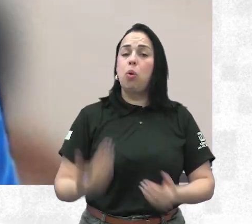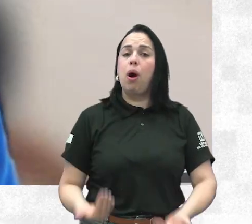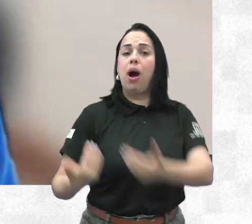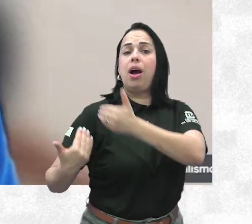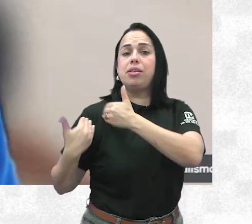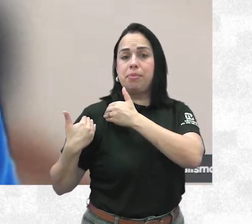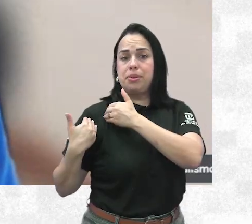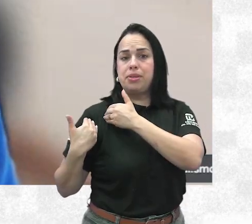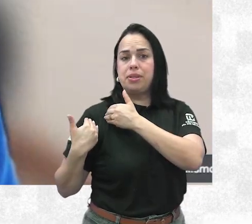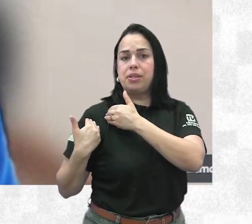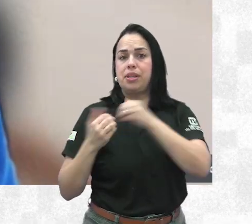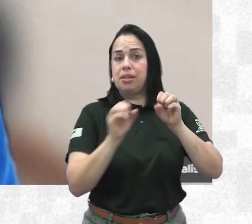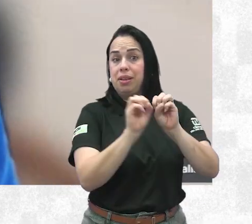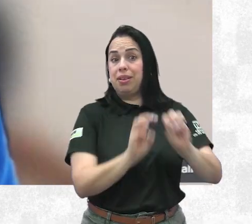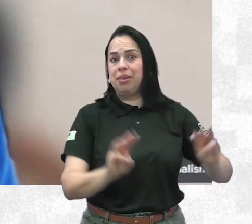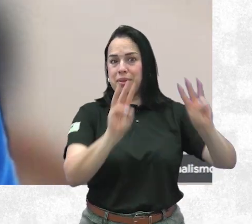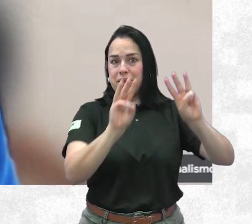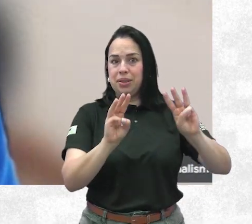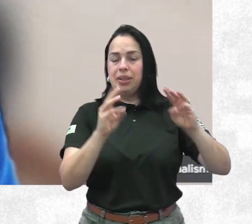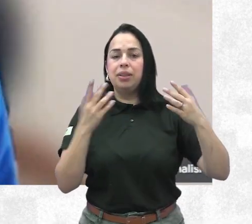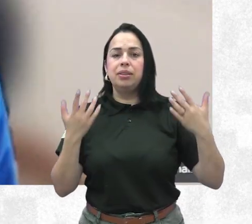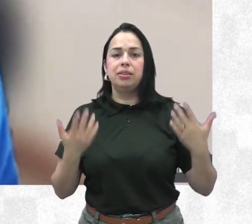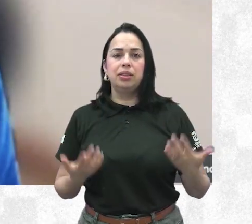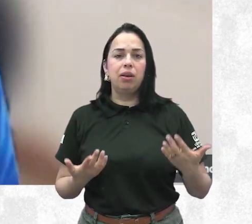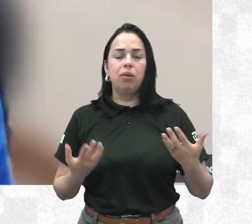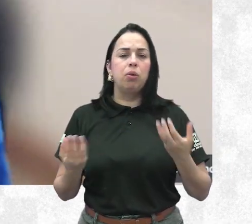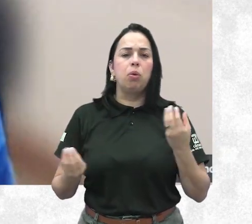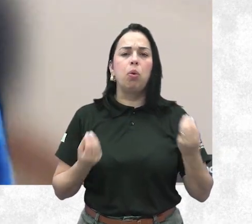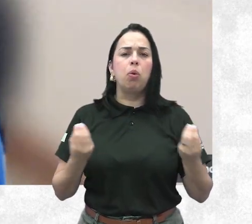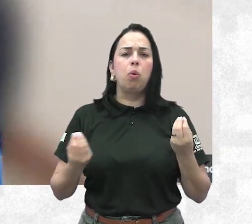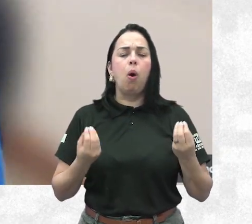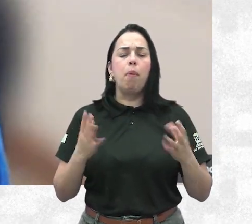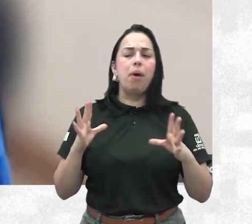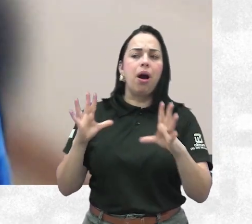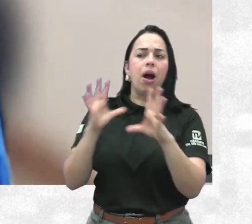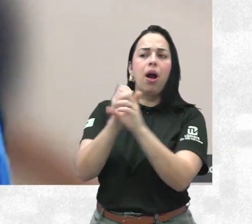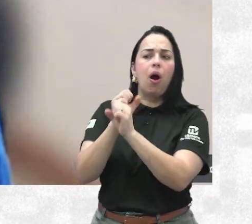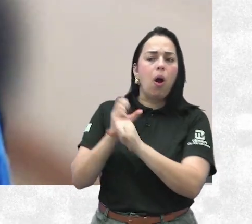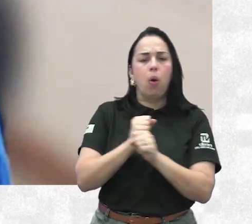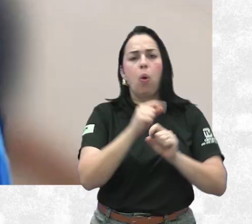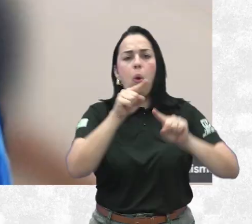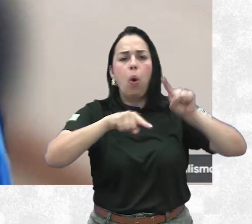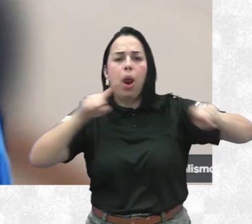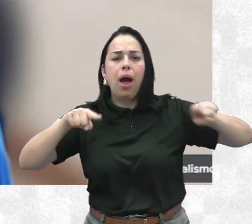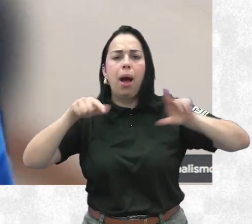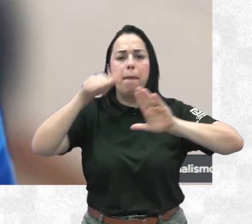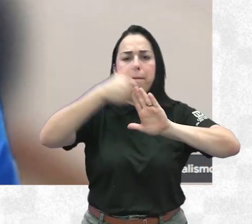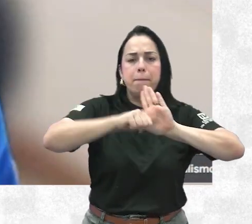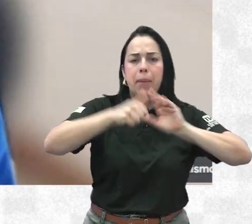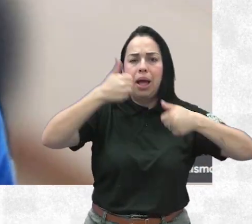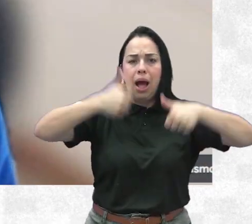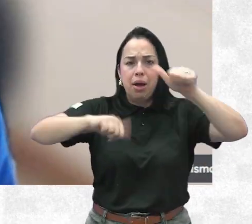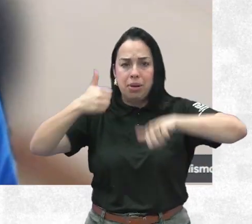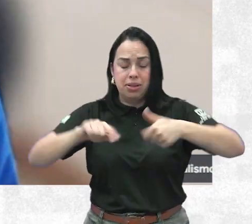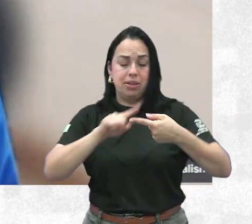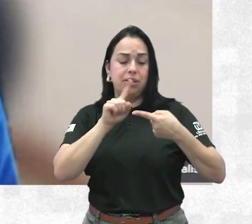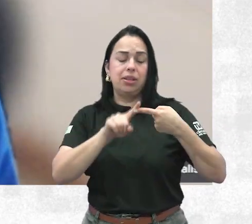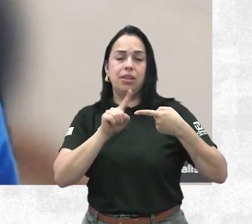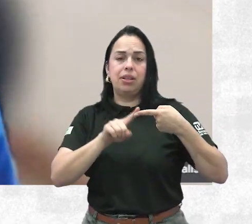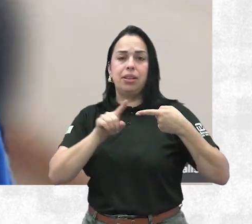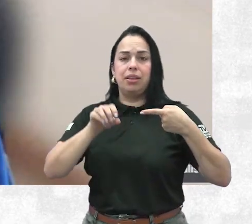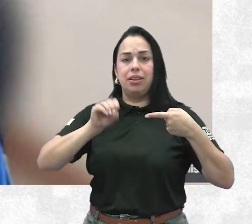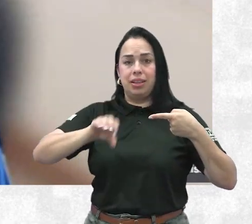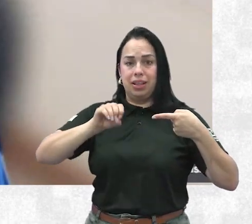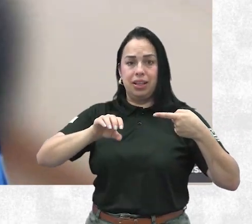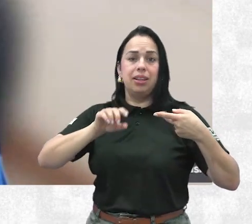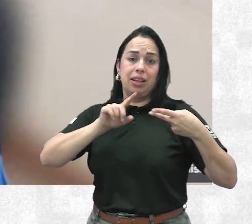com compromisso das Nações Unidas. Como é que a gente calcula esses indicadores? Na parte de